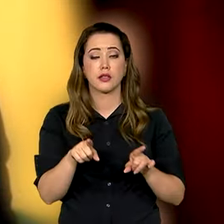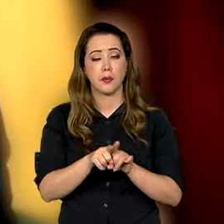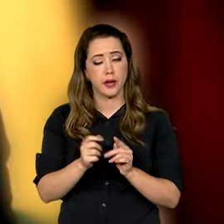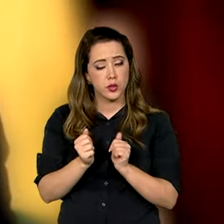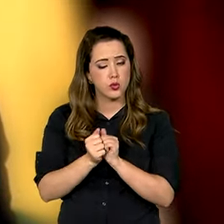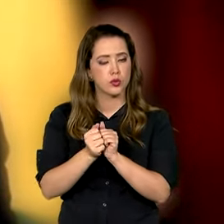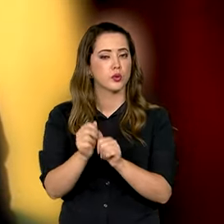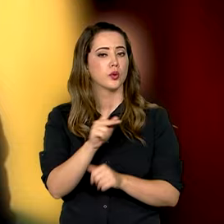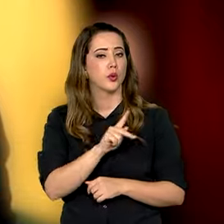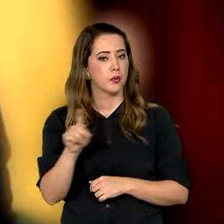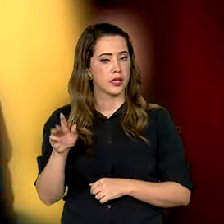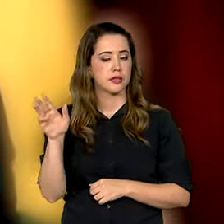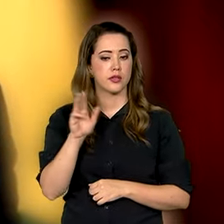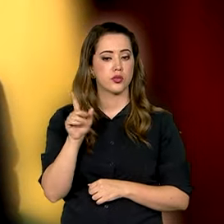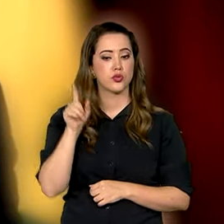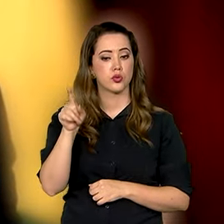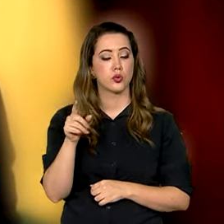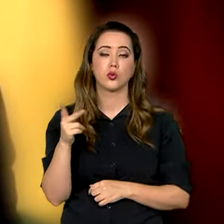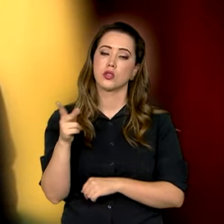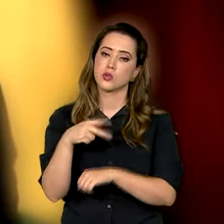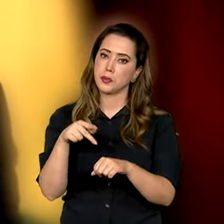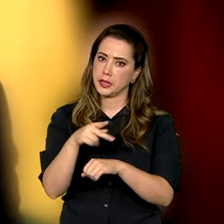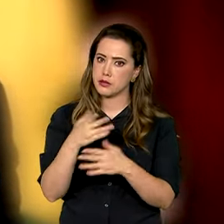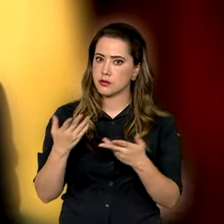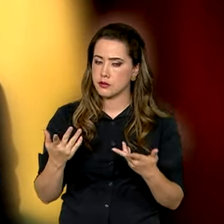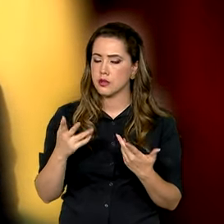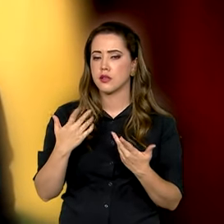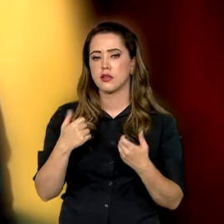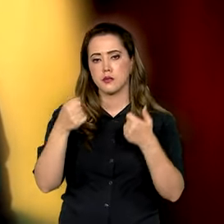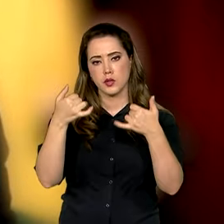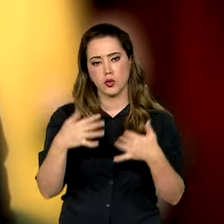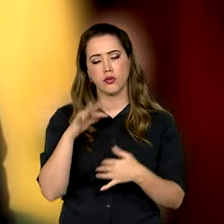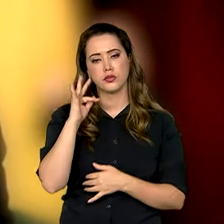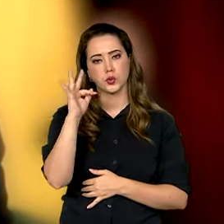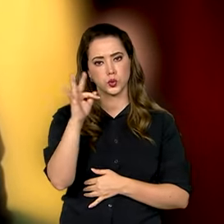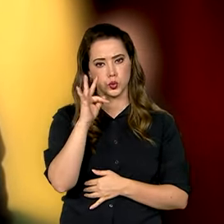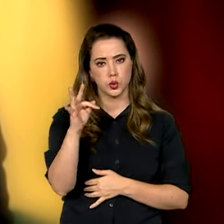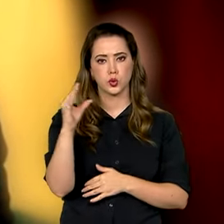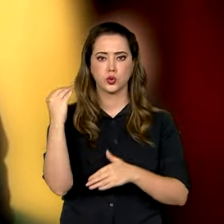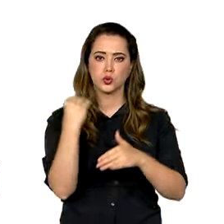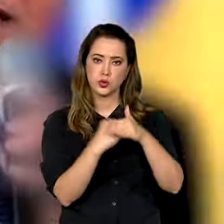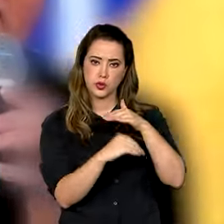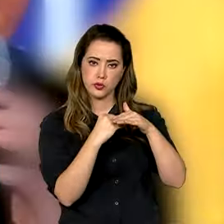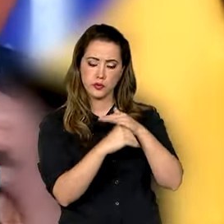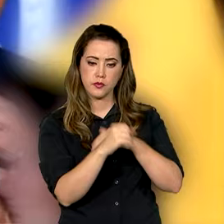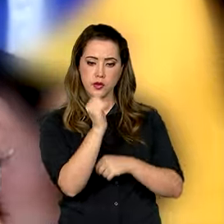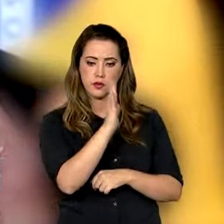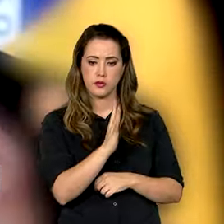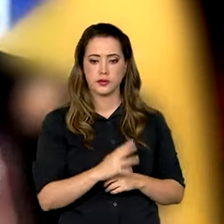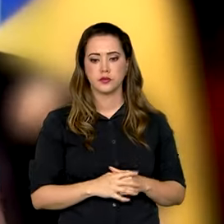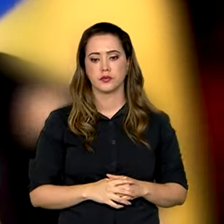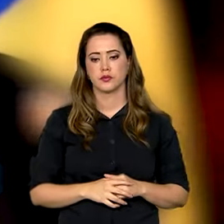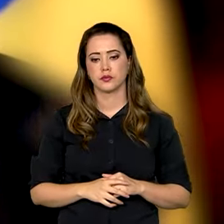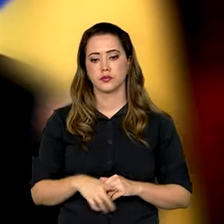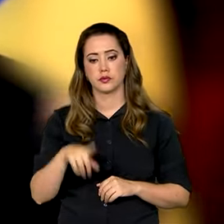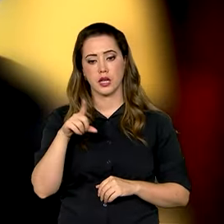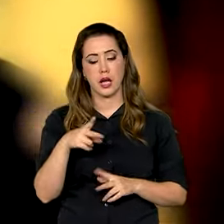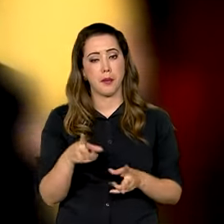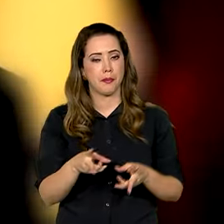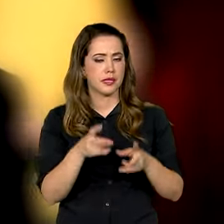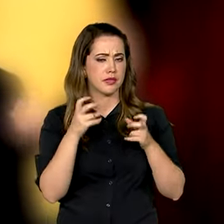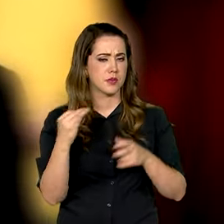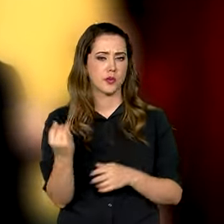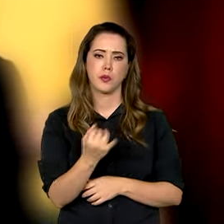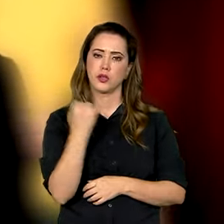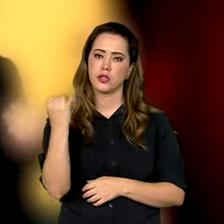Lula ao Oriente Médio e à Alemanha e fez um balanço dos futuros investimentos estrangeiros no Brasil. É visível a